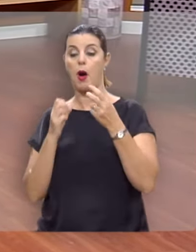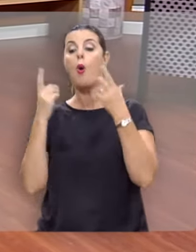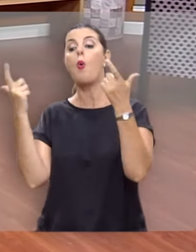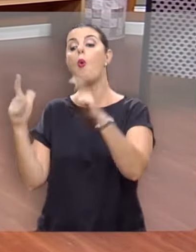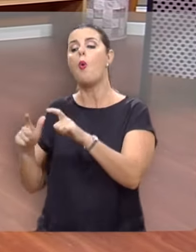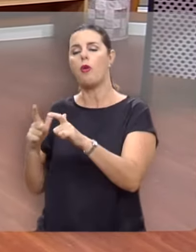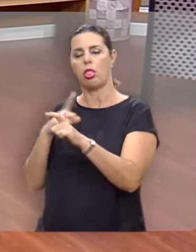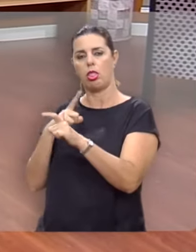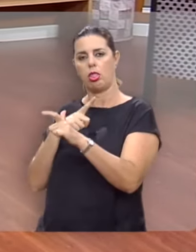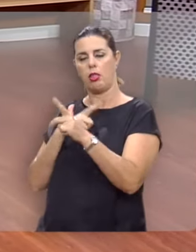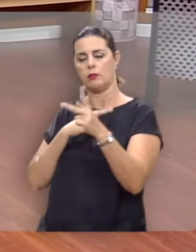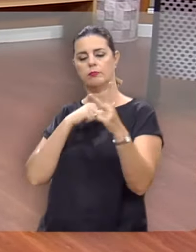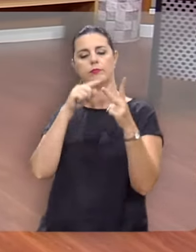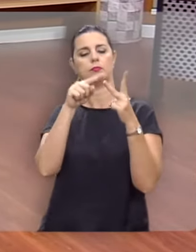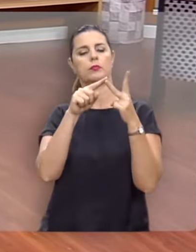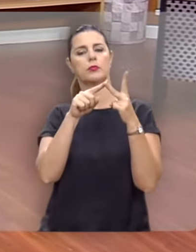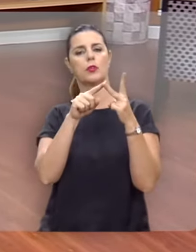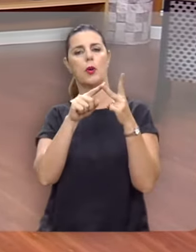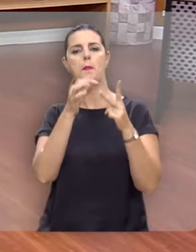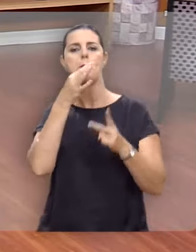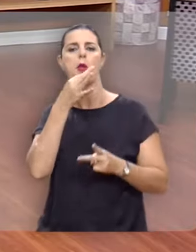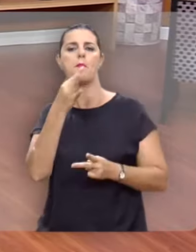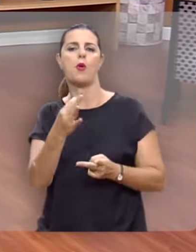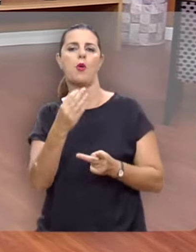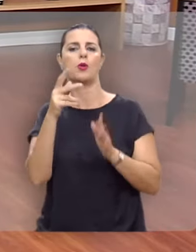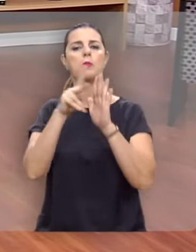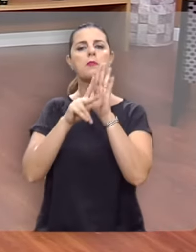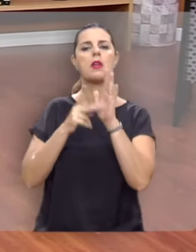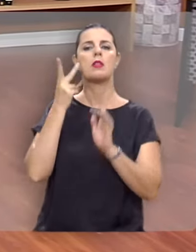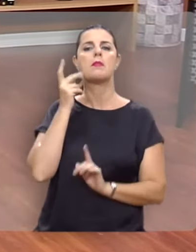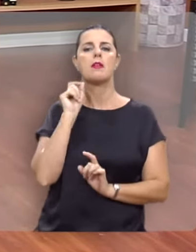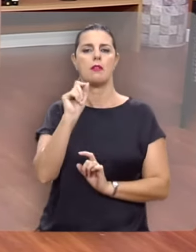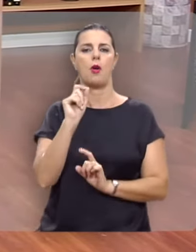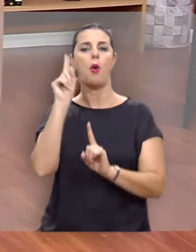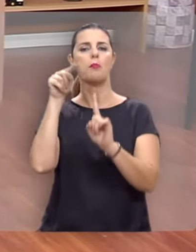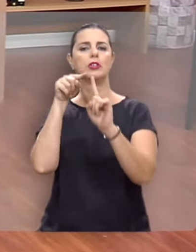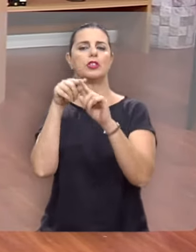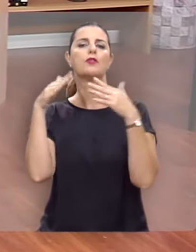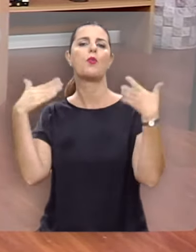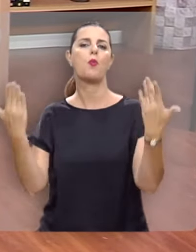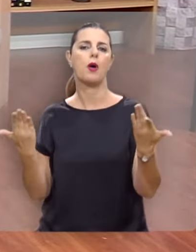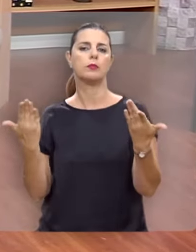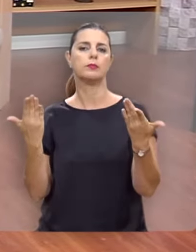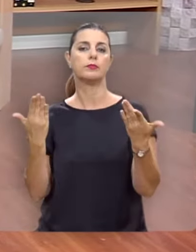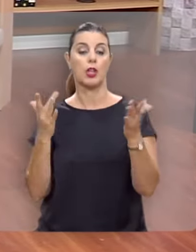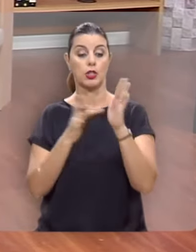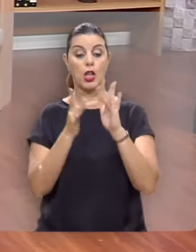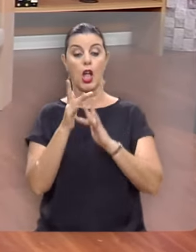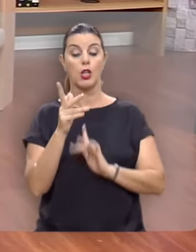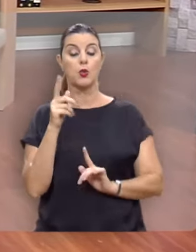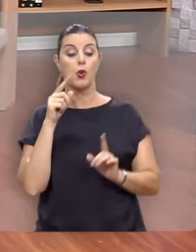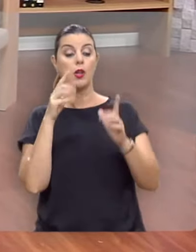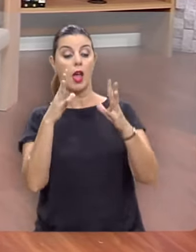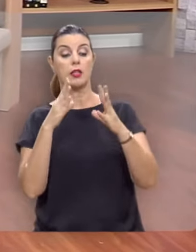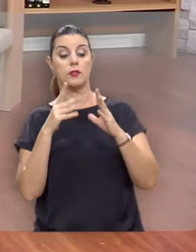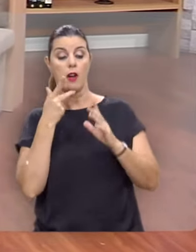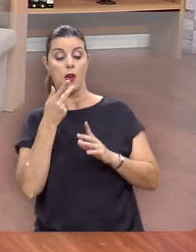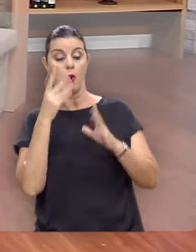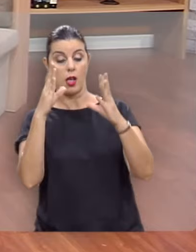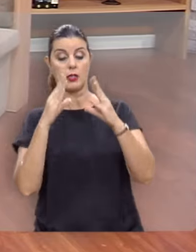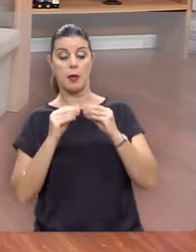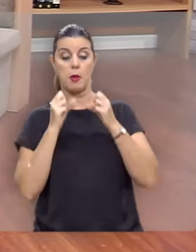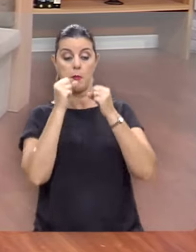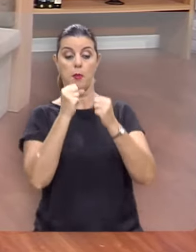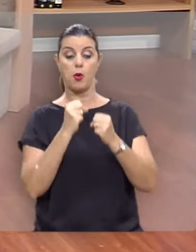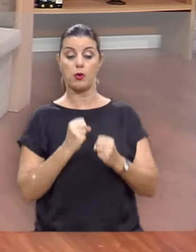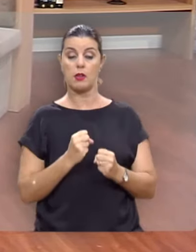poder. Segundo, o propósito deste poder. Jesus Cristo disse: recebereis poder ao descer sobre vós o Espírito